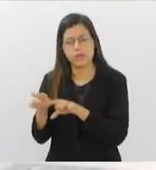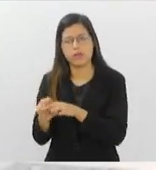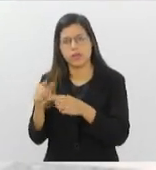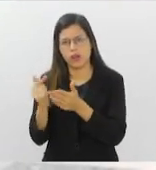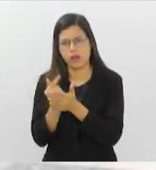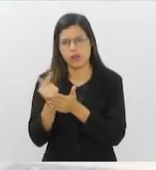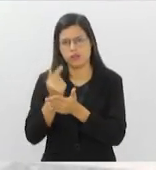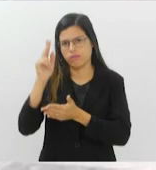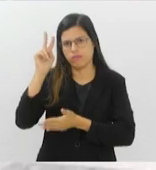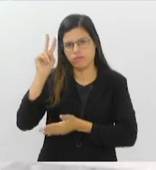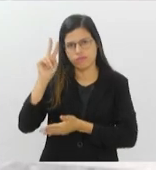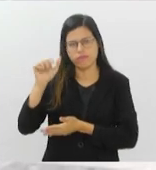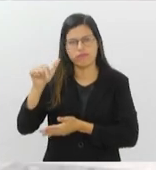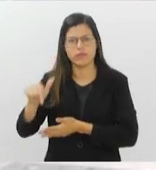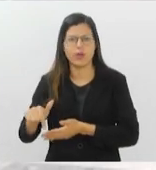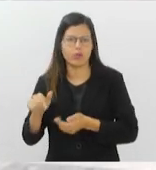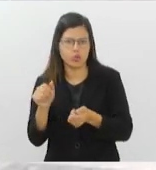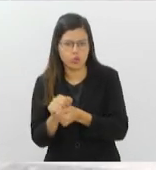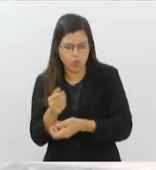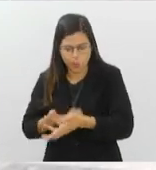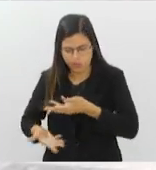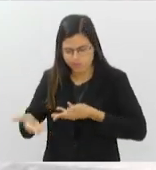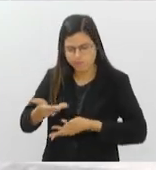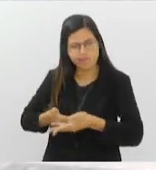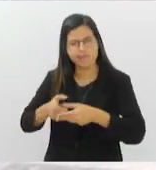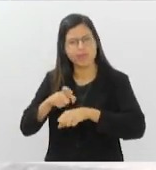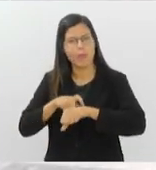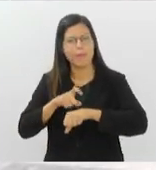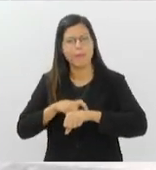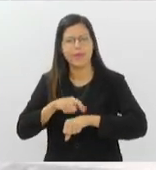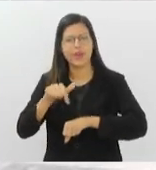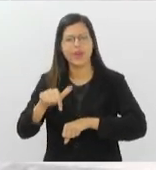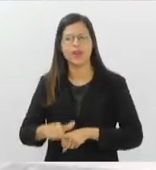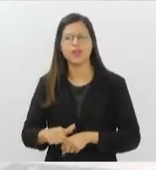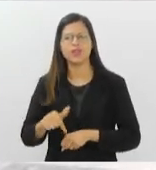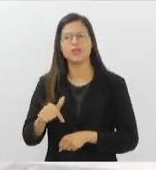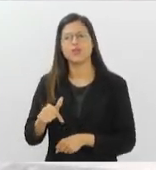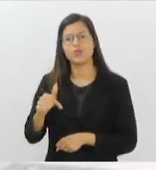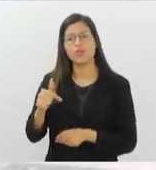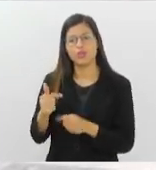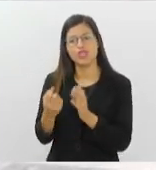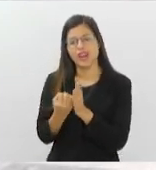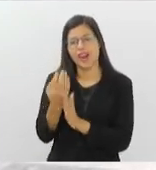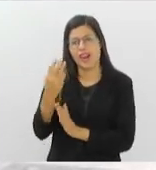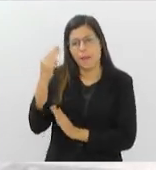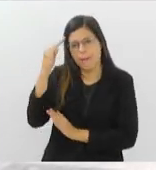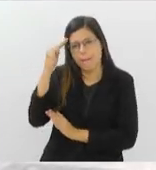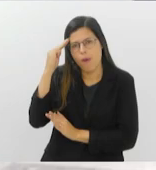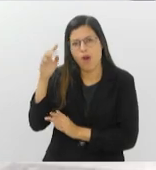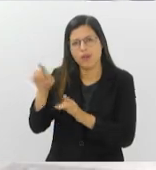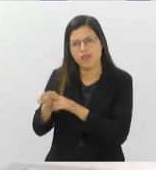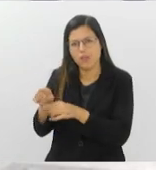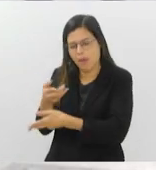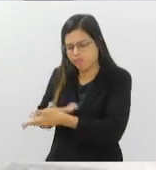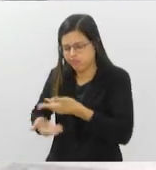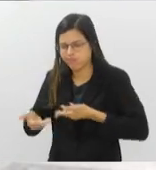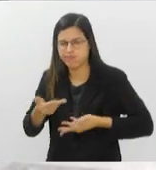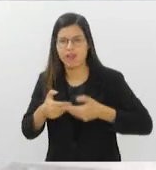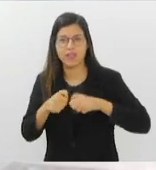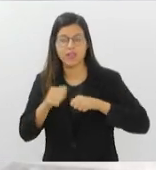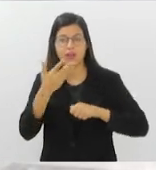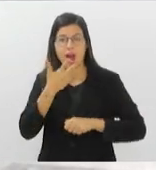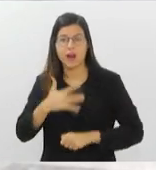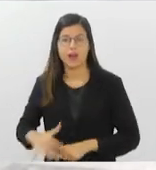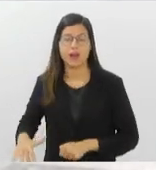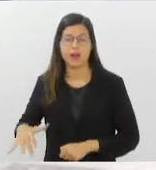ali junto com seus filhos, compartilhando esse momento, que é um momento de criar memórias afetivas também, e um momento de fazer com que aquela criança se